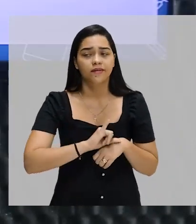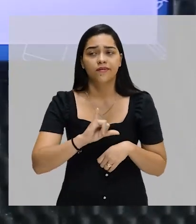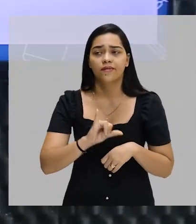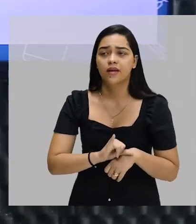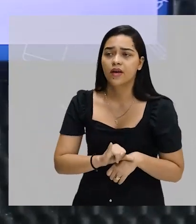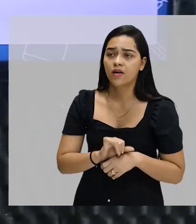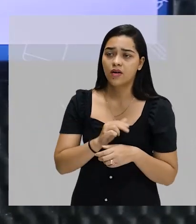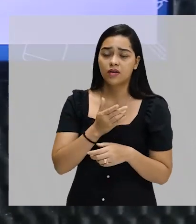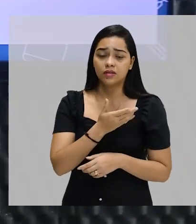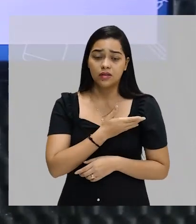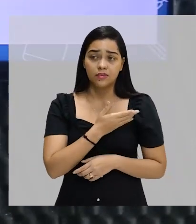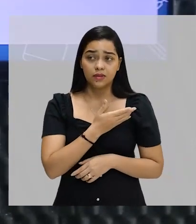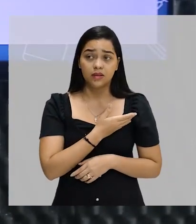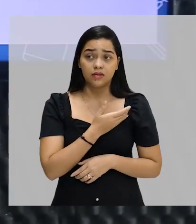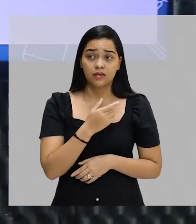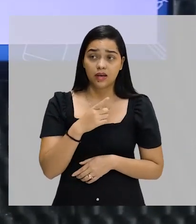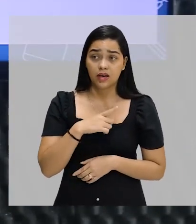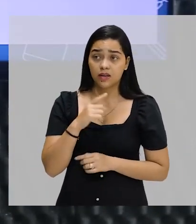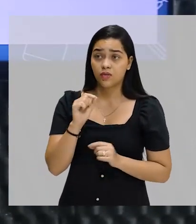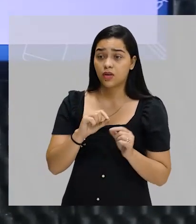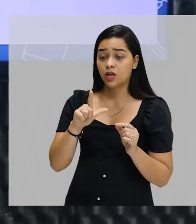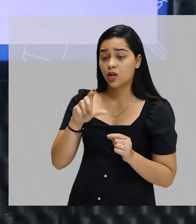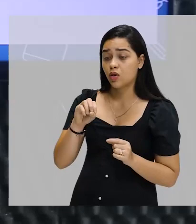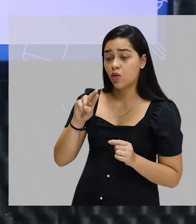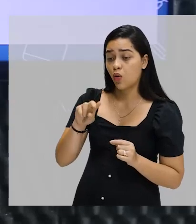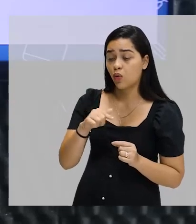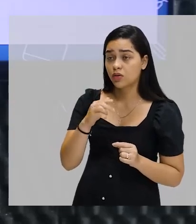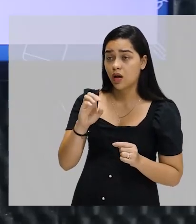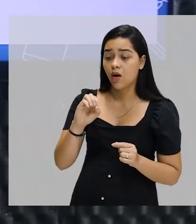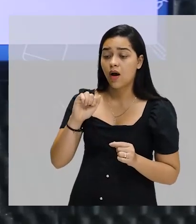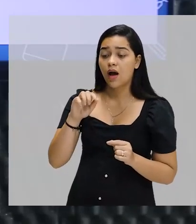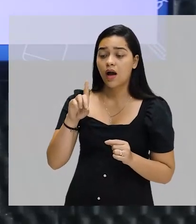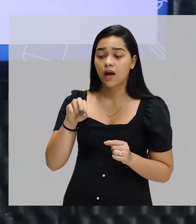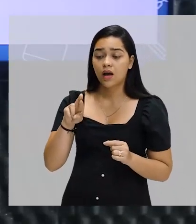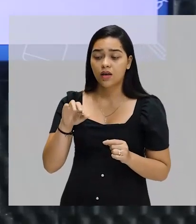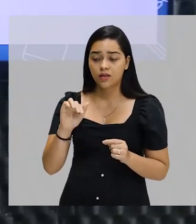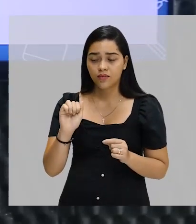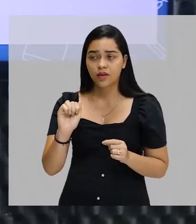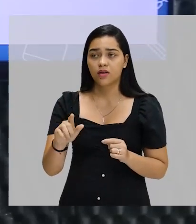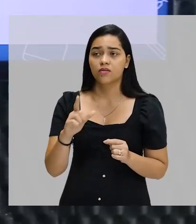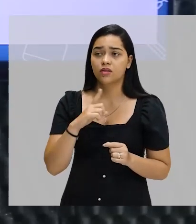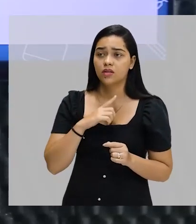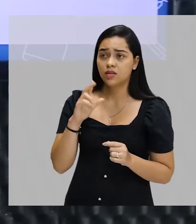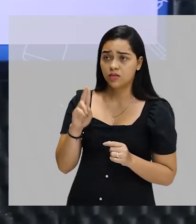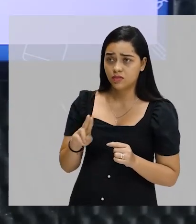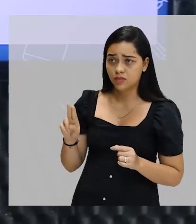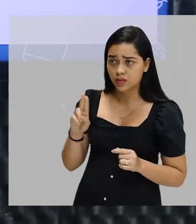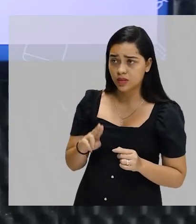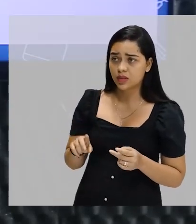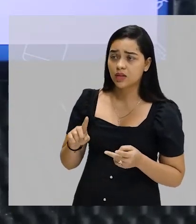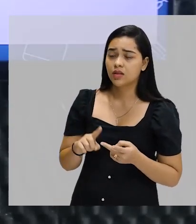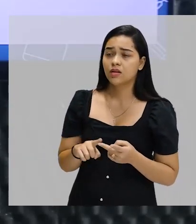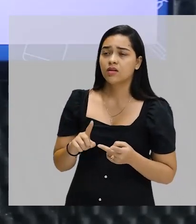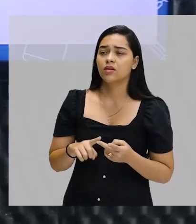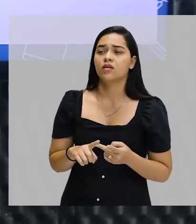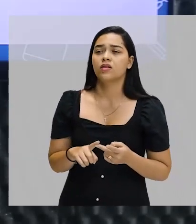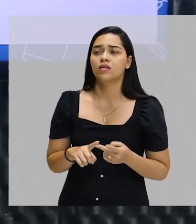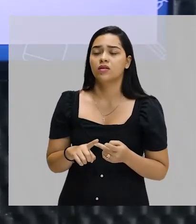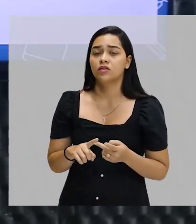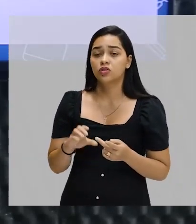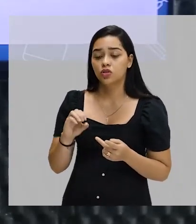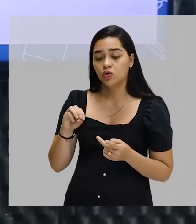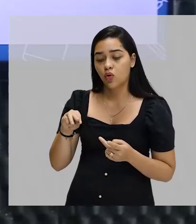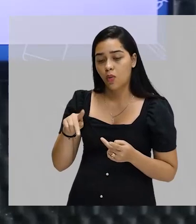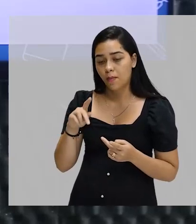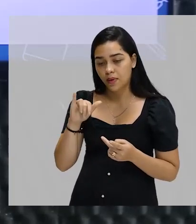com os amigos? Aí vira locução adverbial de instrumento, locução adverbial de